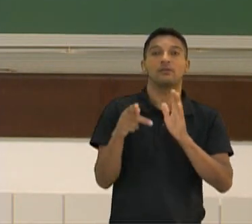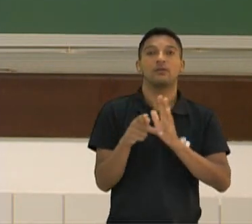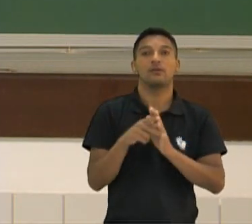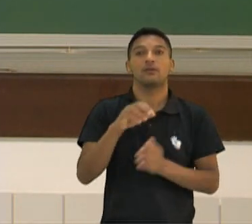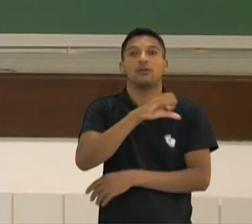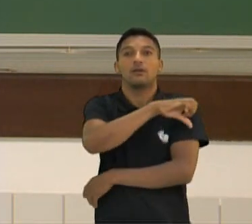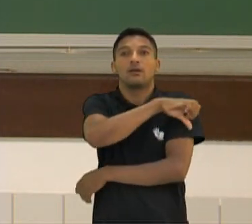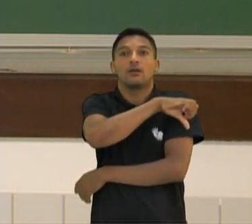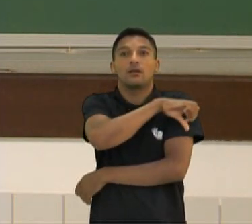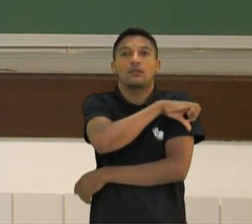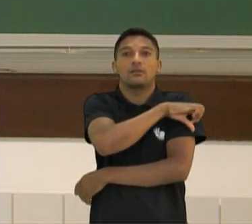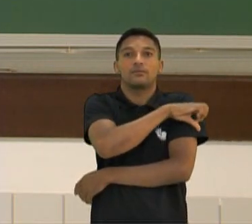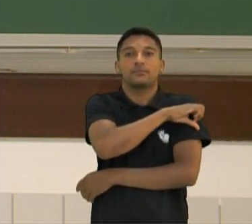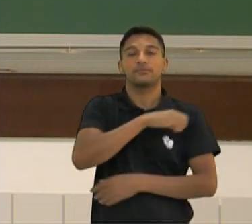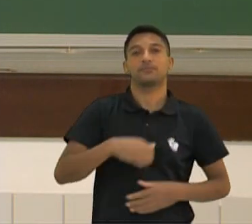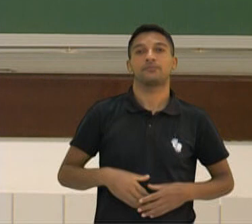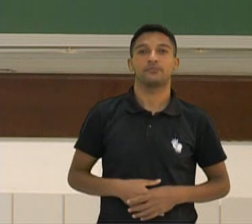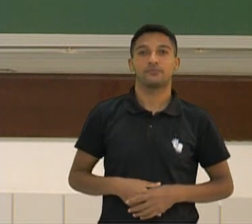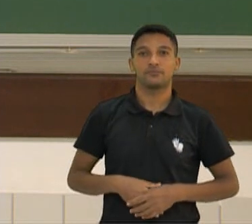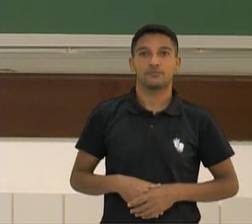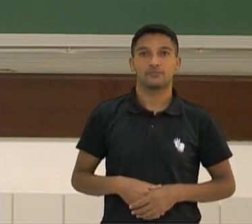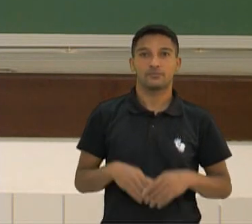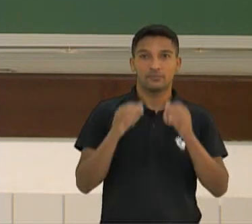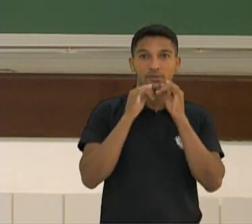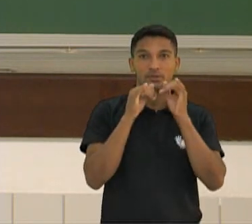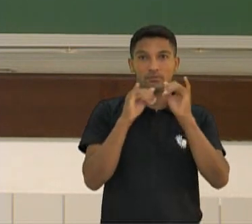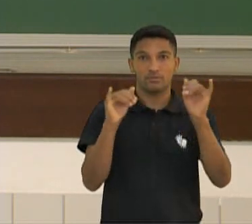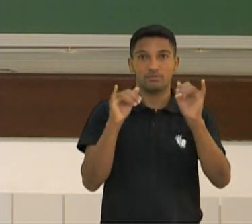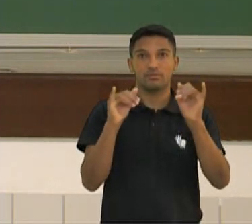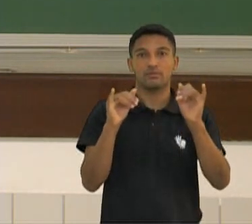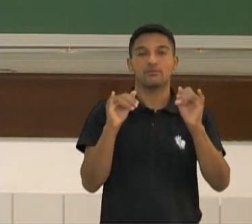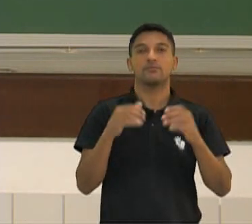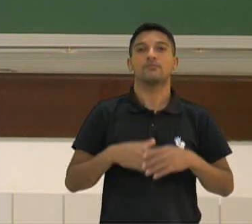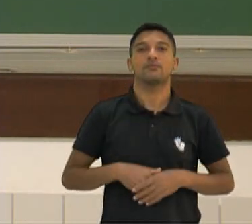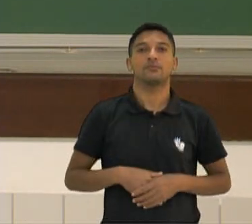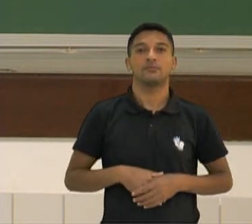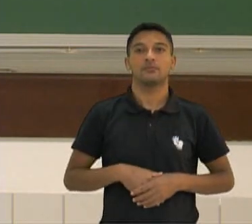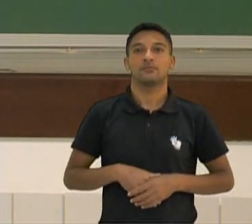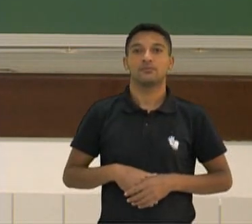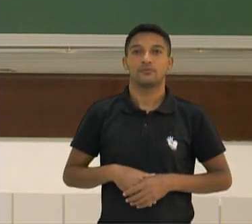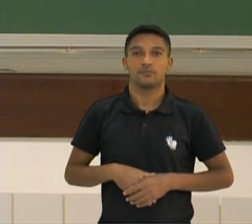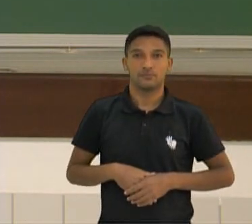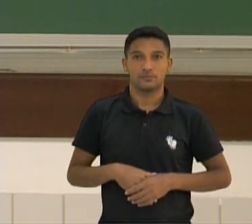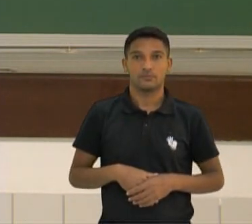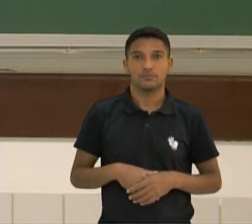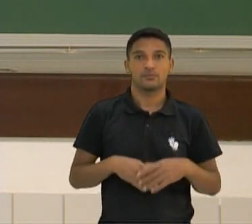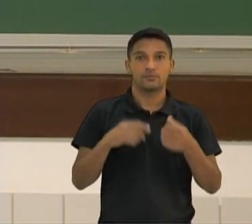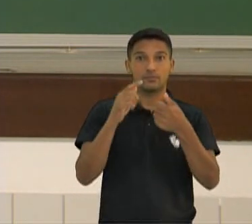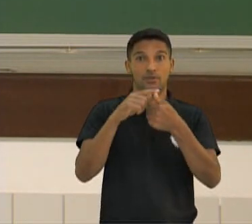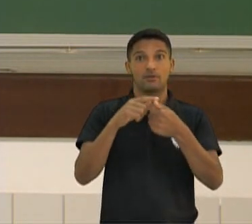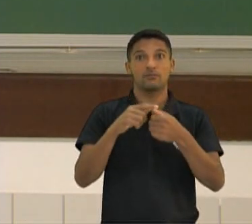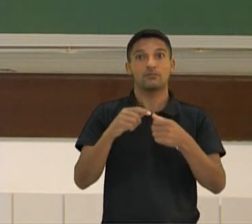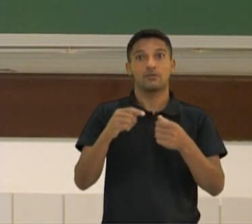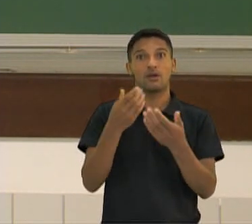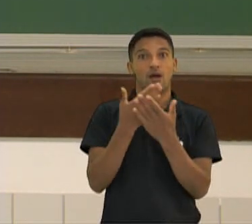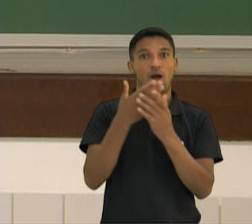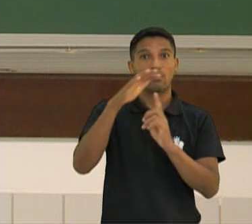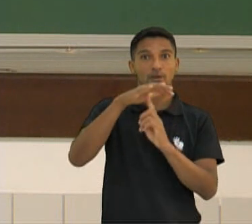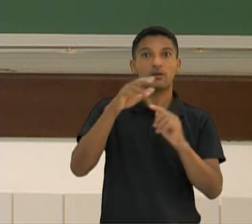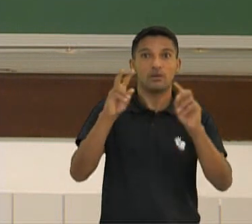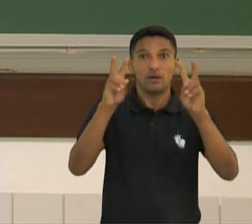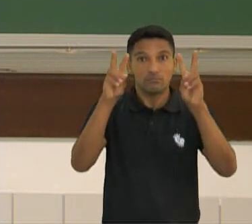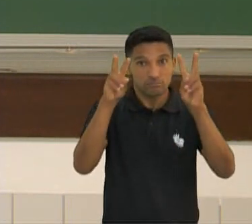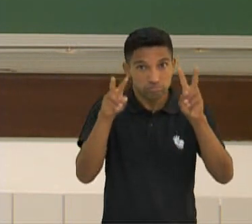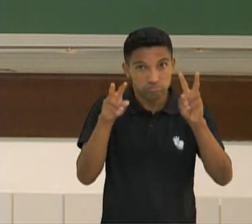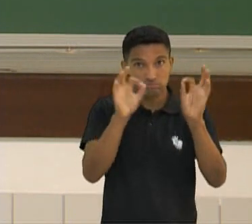fundamental. Tradicionalmente, antes do objetivo e do tema da nossa aula, vamos aos recados importantes aí. O primeiro, assista às aulas Paraná.